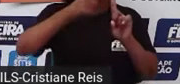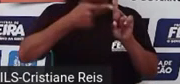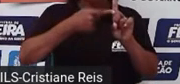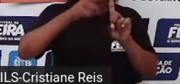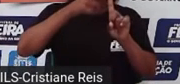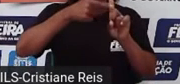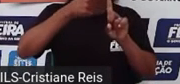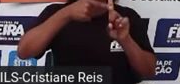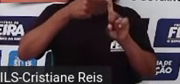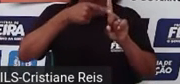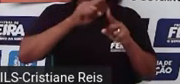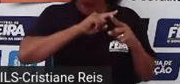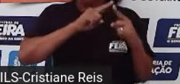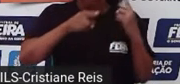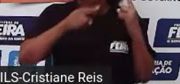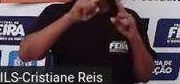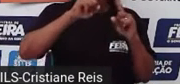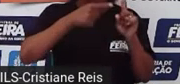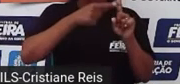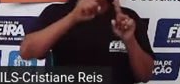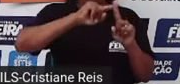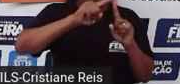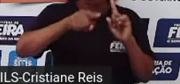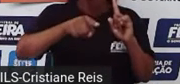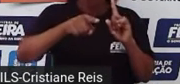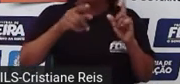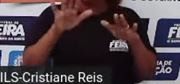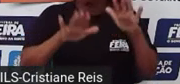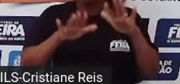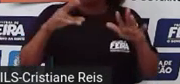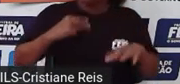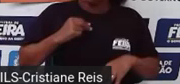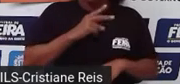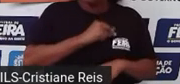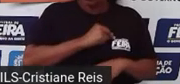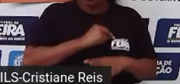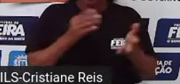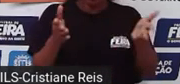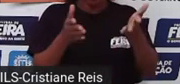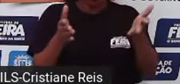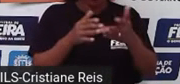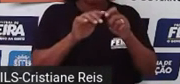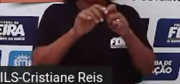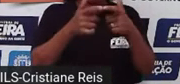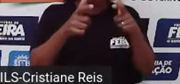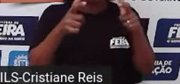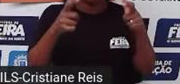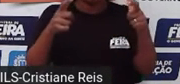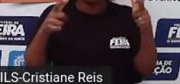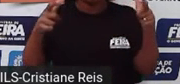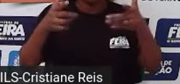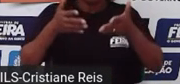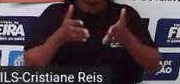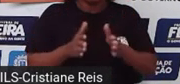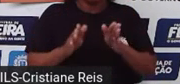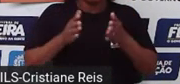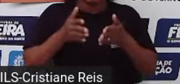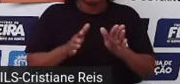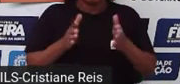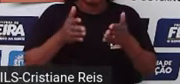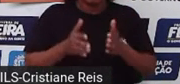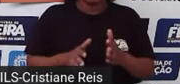ainda venha passar a China no número de habitantes mas o continente inteirinho